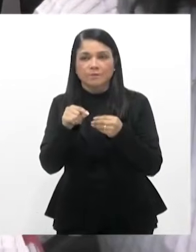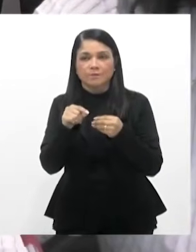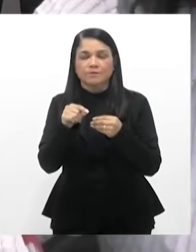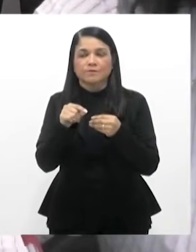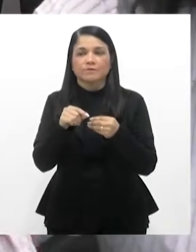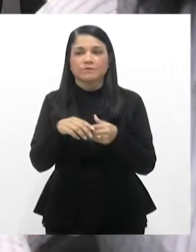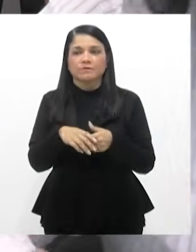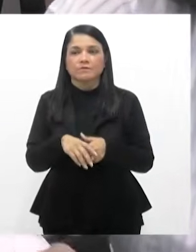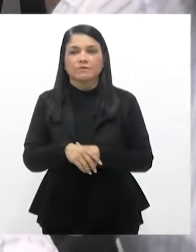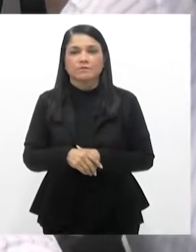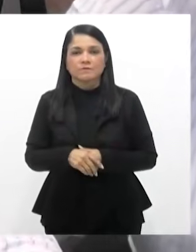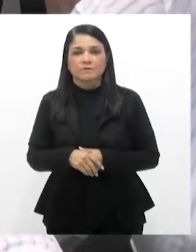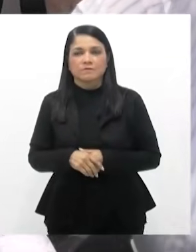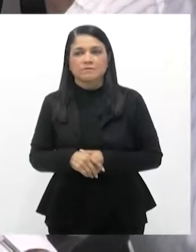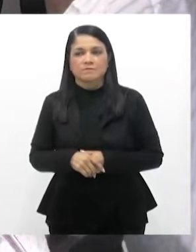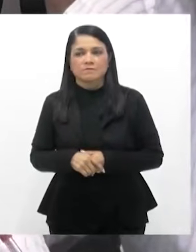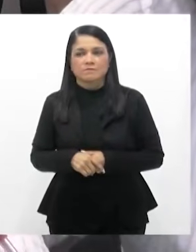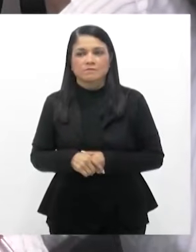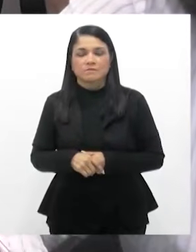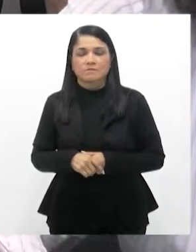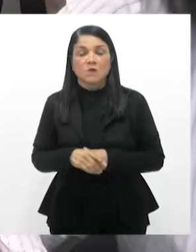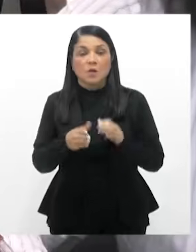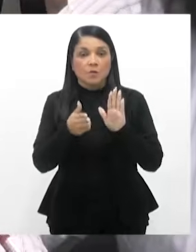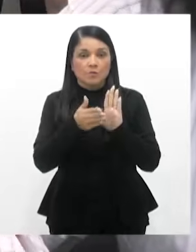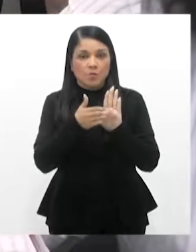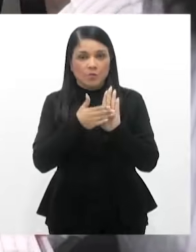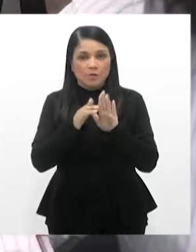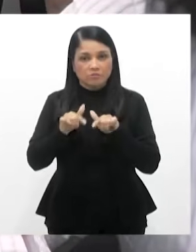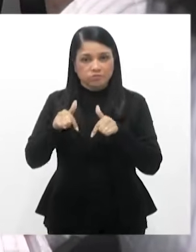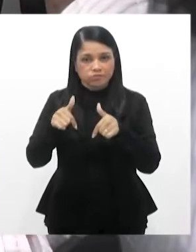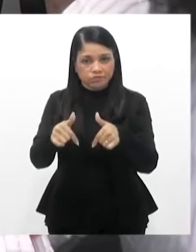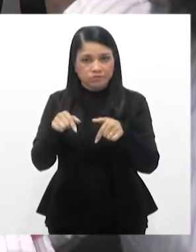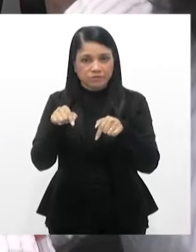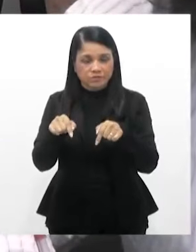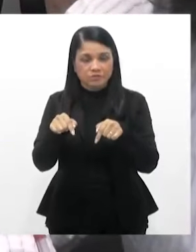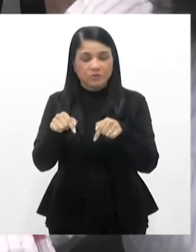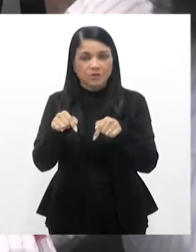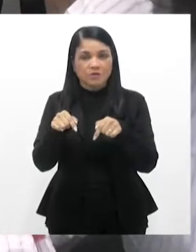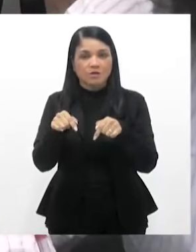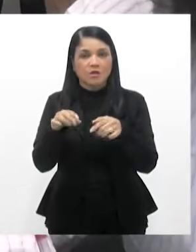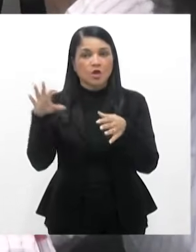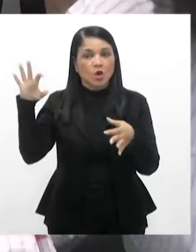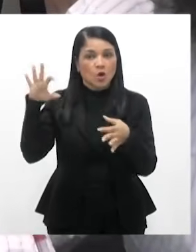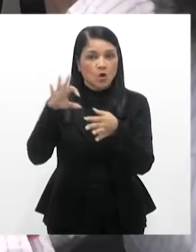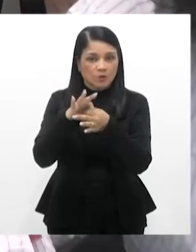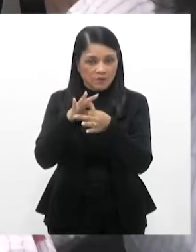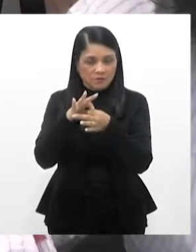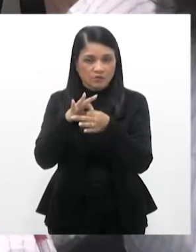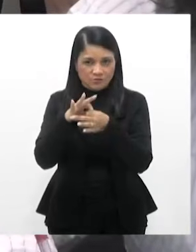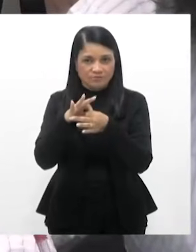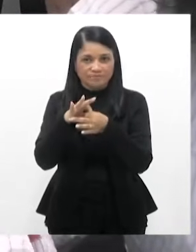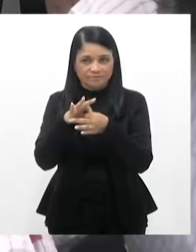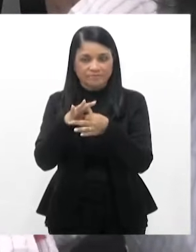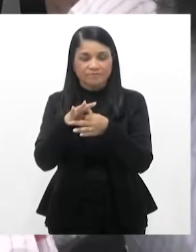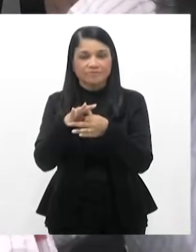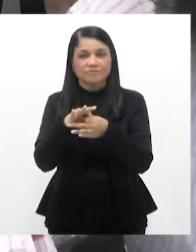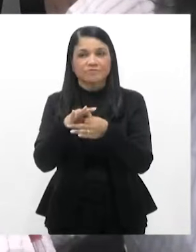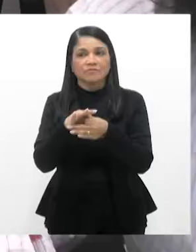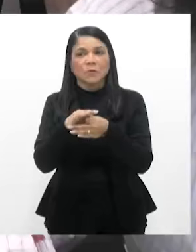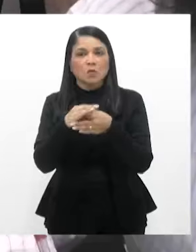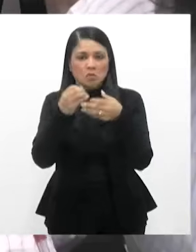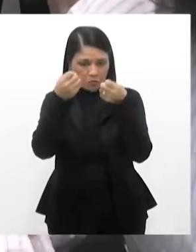seguinte, é que propõe uma aplicação proporcional em contexto excepcional, como está sendo colocado aqui.